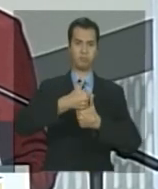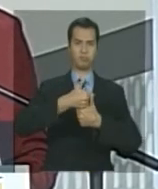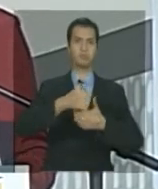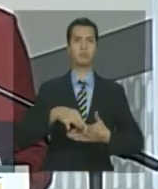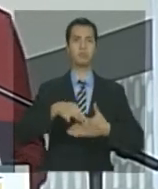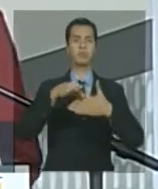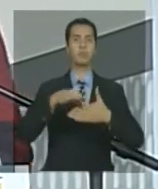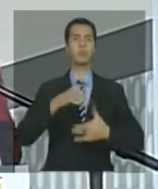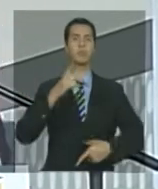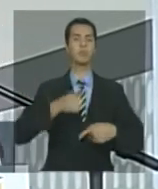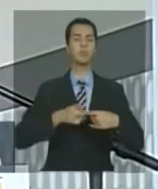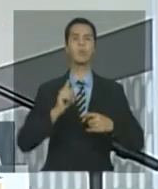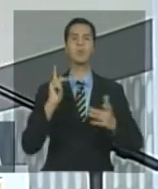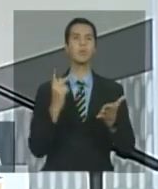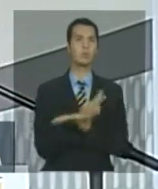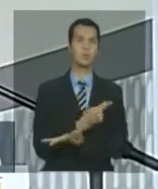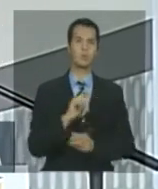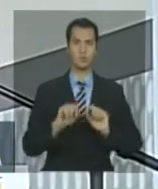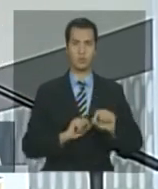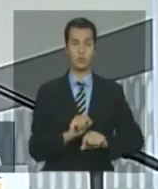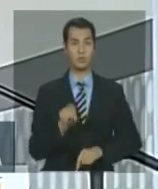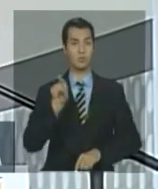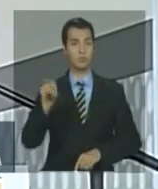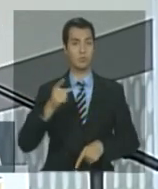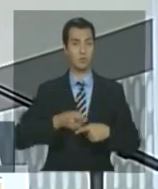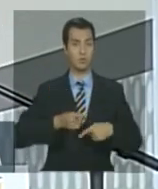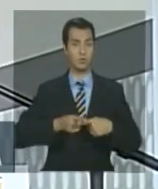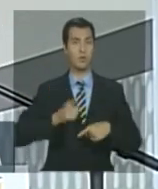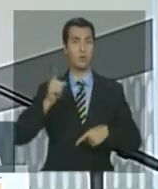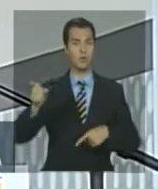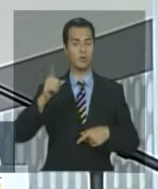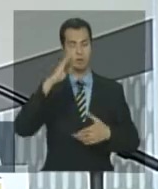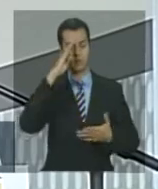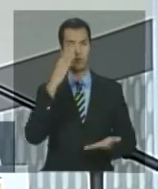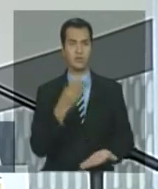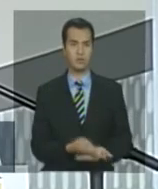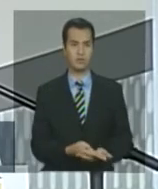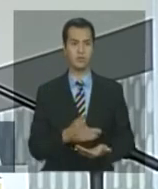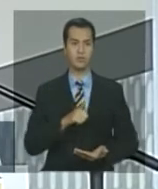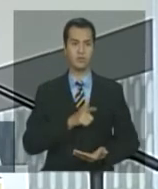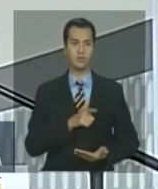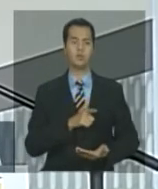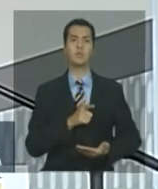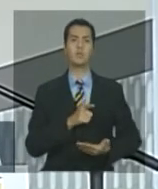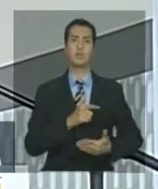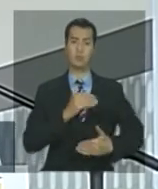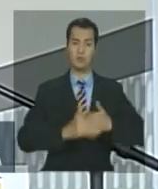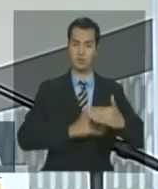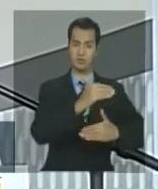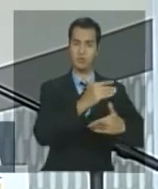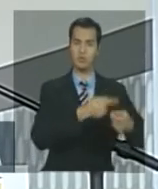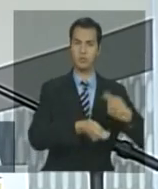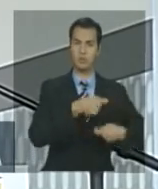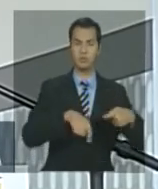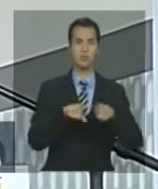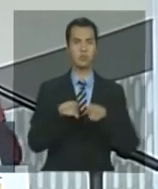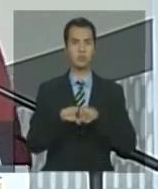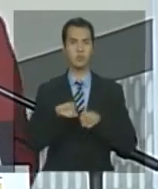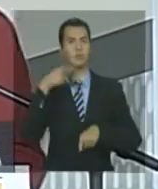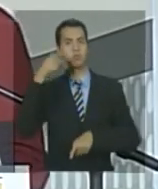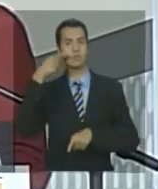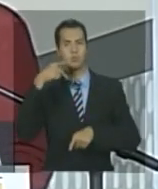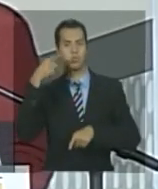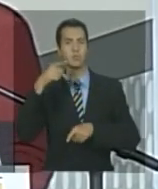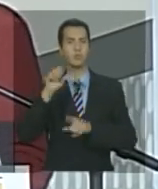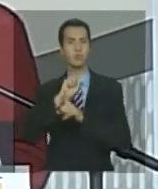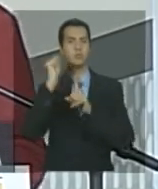deve-se ao reconhecimento da complementariedade entre crescimento rápido e política de justiça